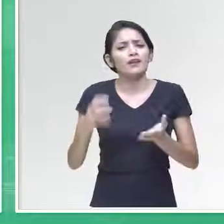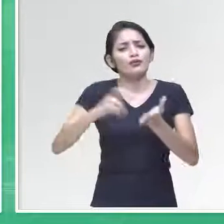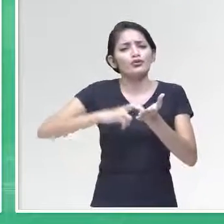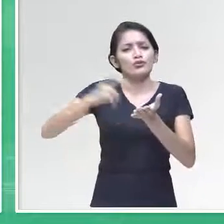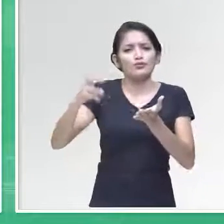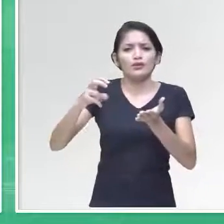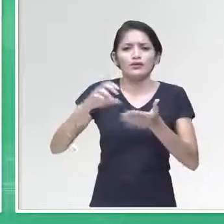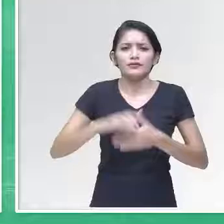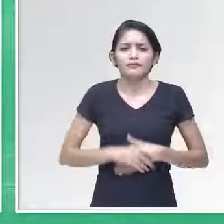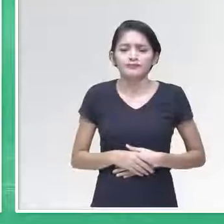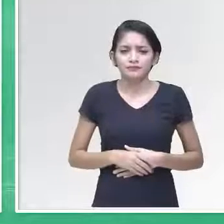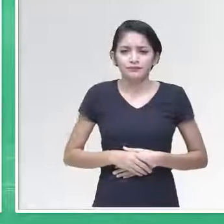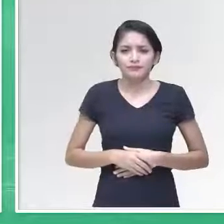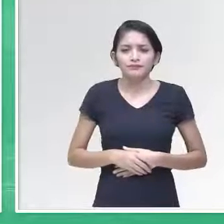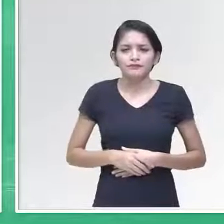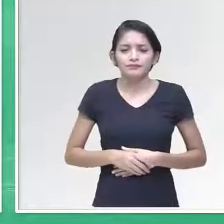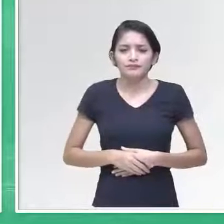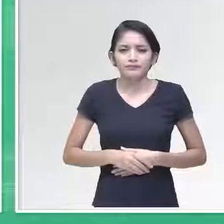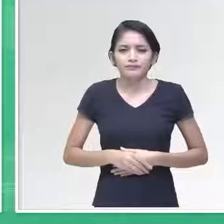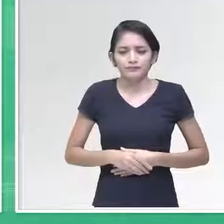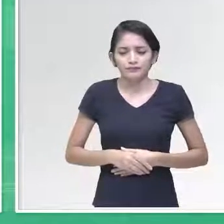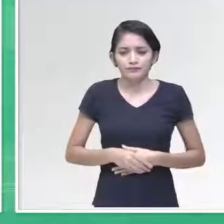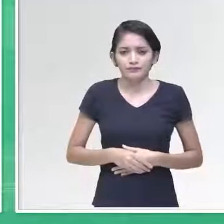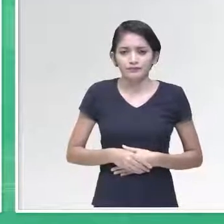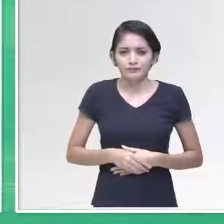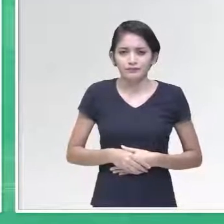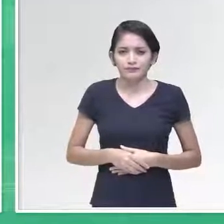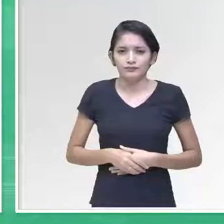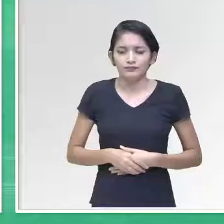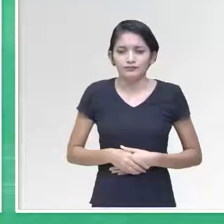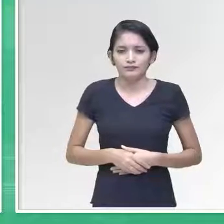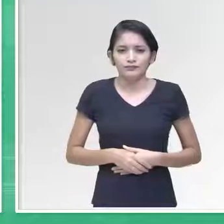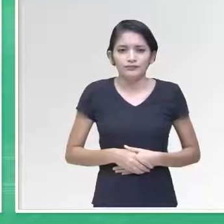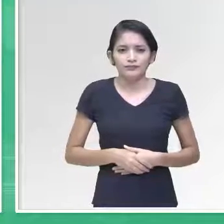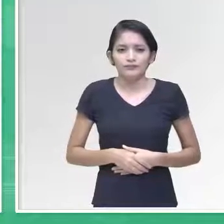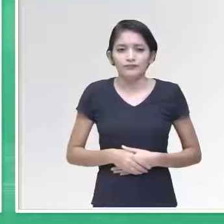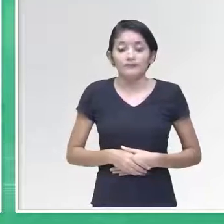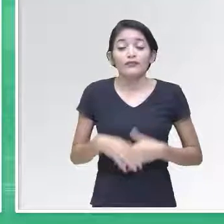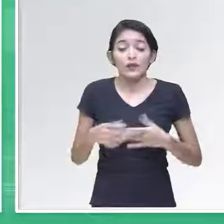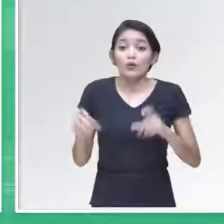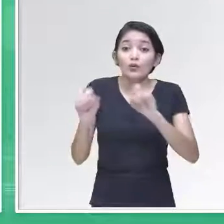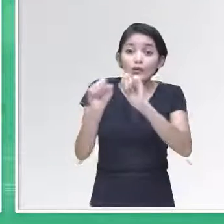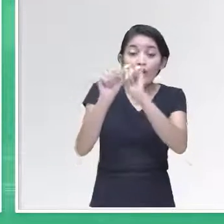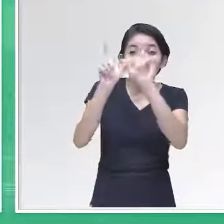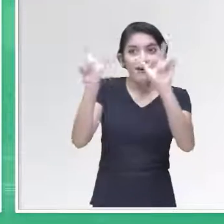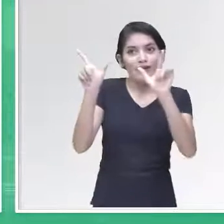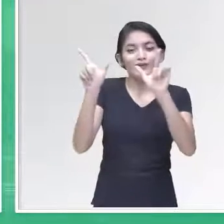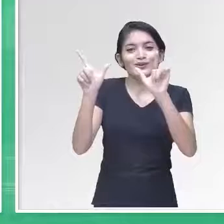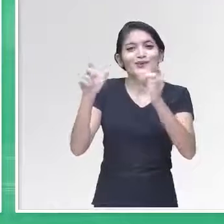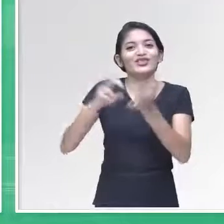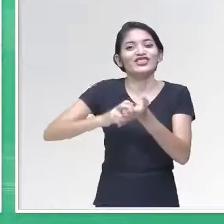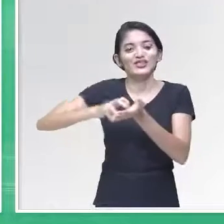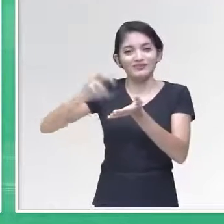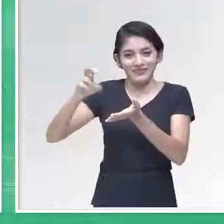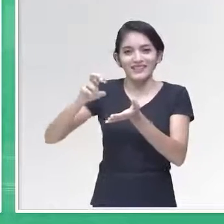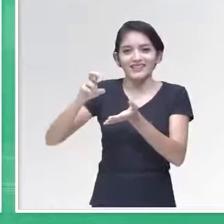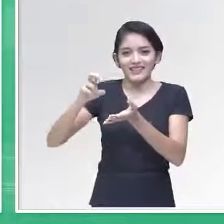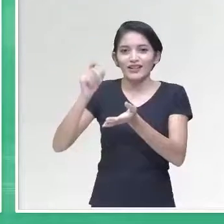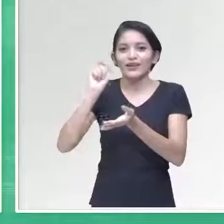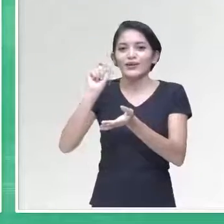when he got up the next morning, it was frozen. Ou seja, quando ele acordou na manhã seguinte,